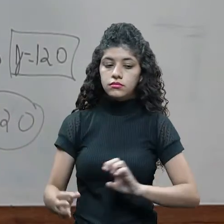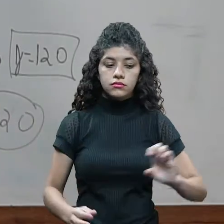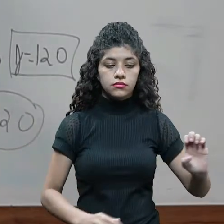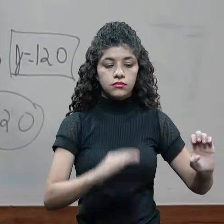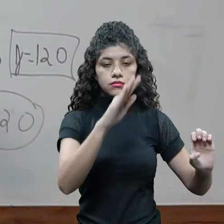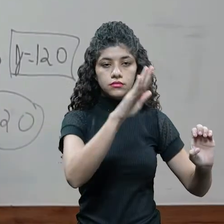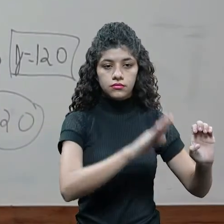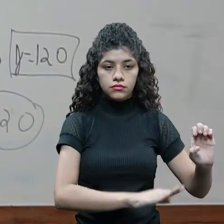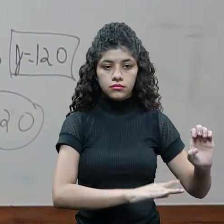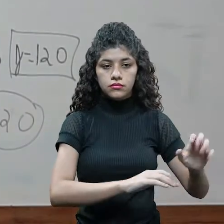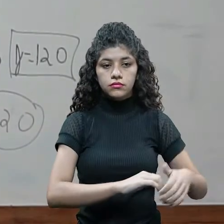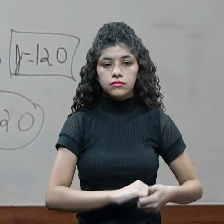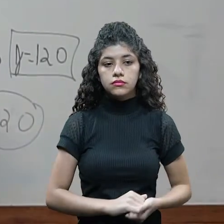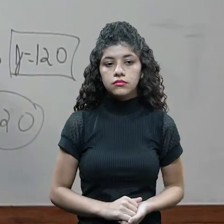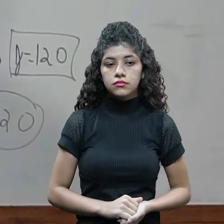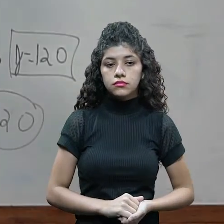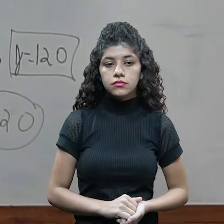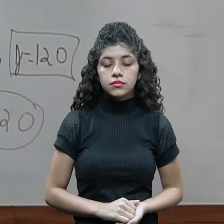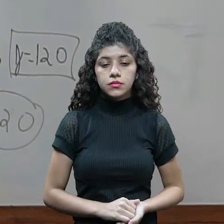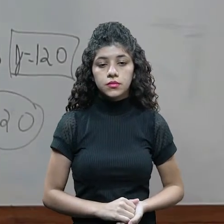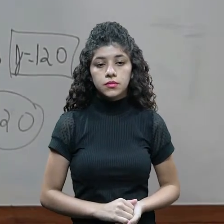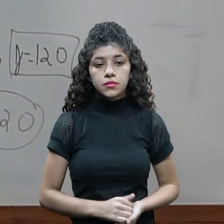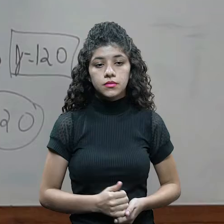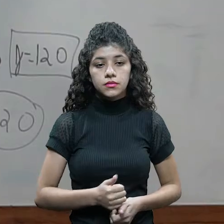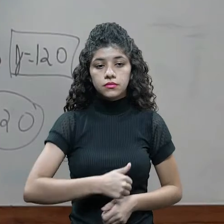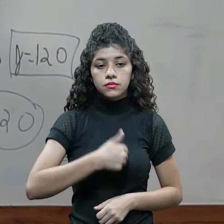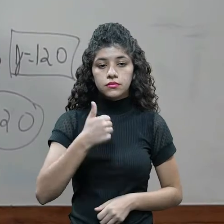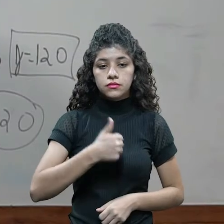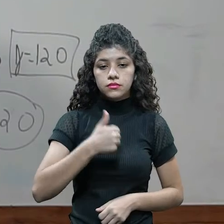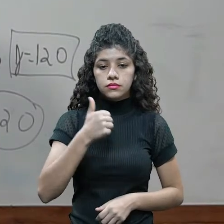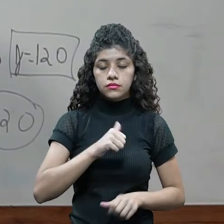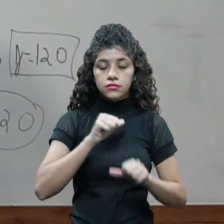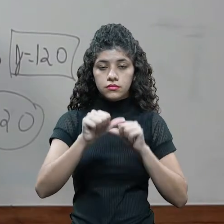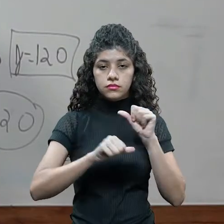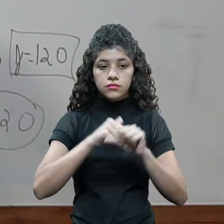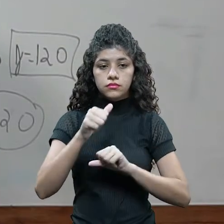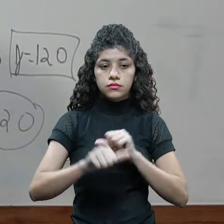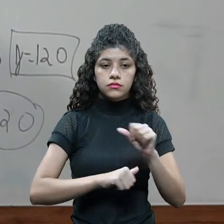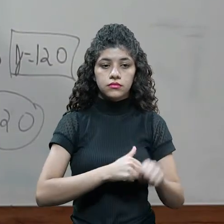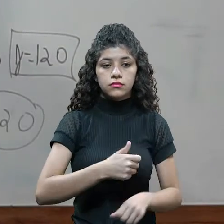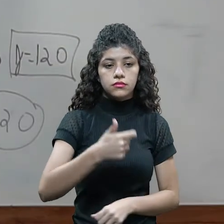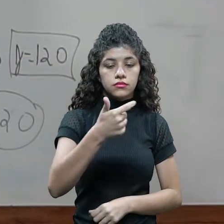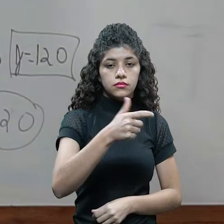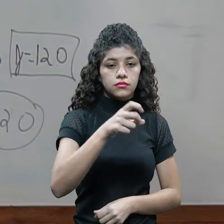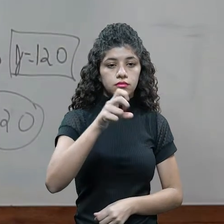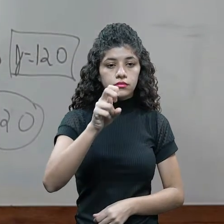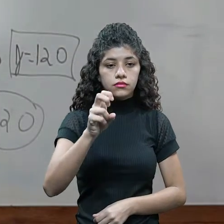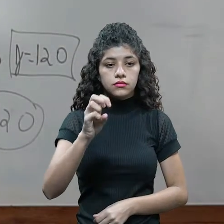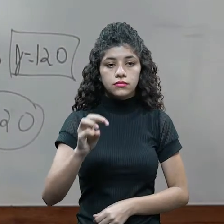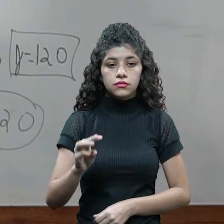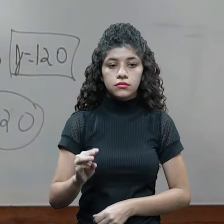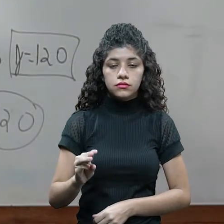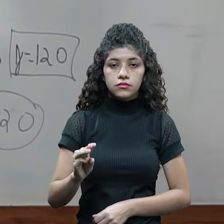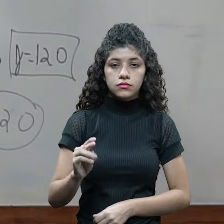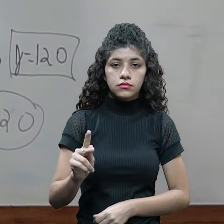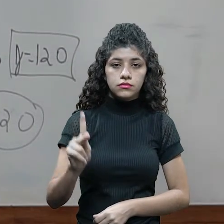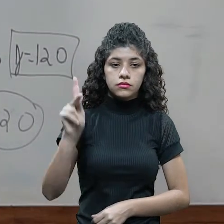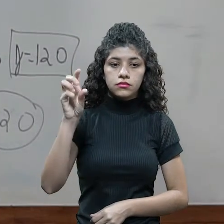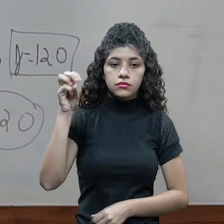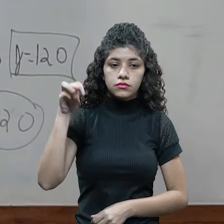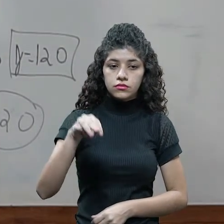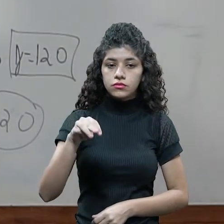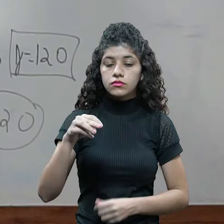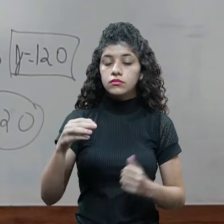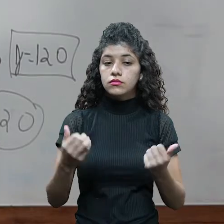duas questões bem aqui, ó. Olhem aqui, ó. Primeira, letra A. Eu quero transformar 25 quilômetros em decâmetro.